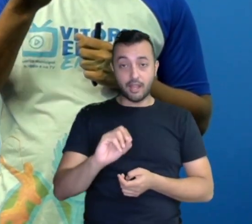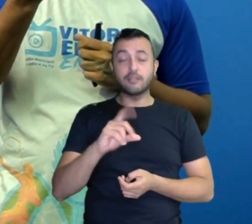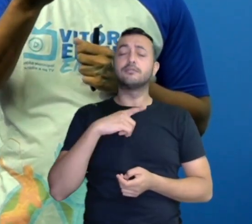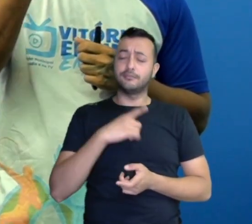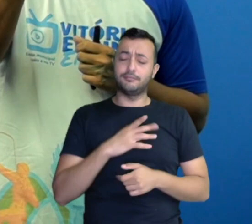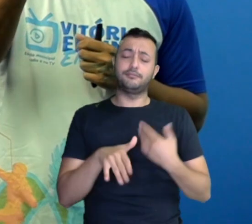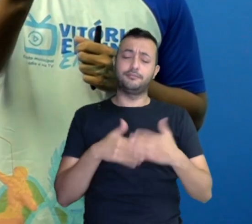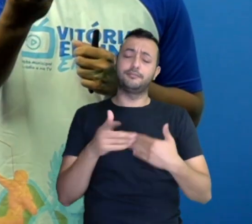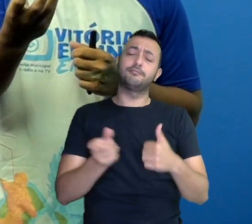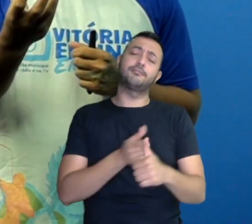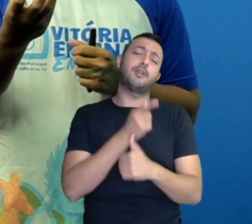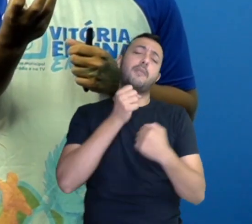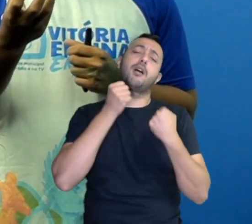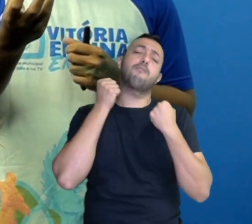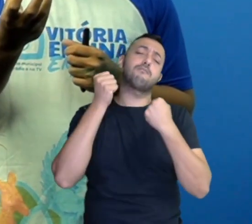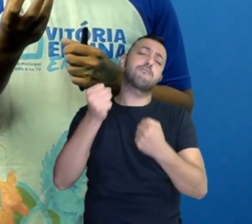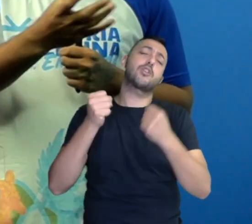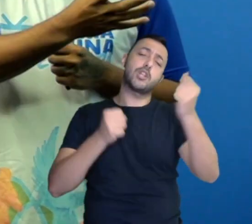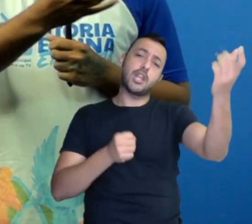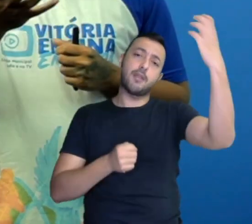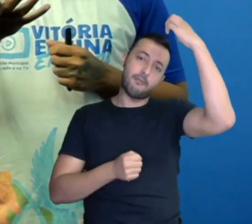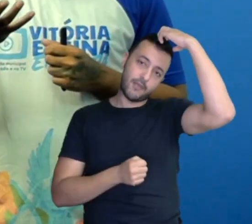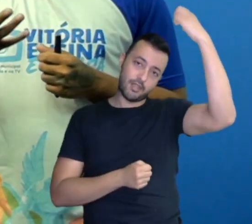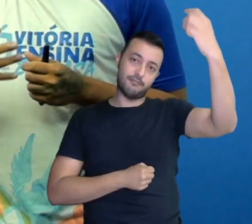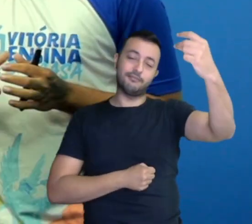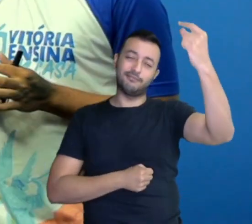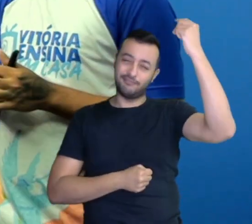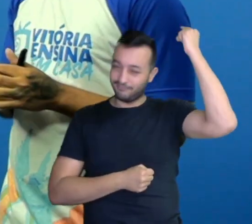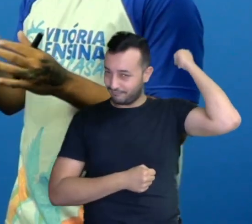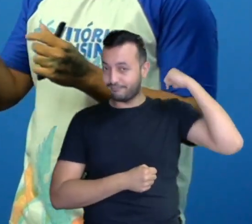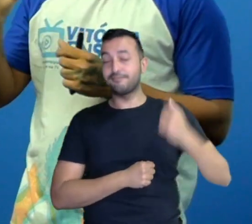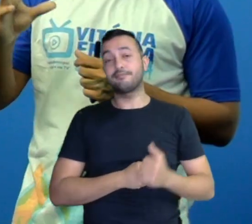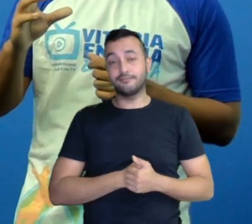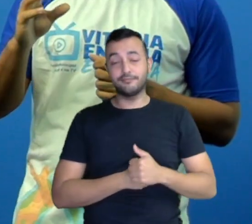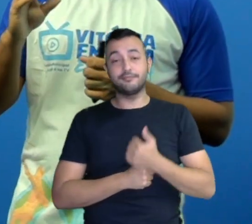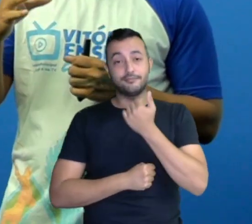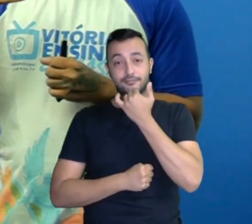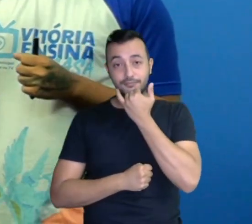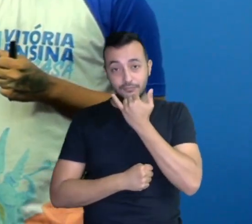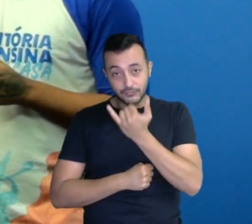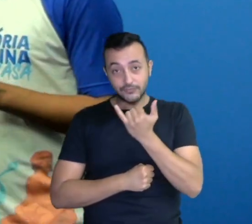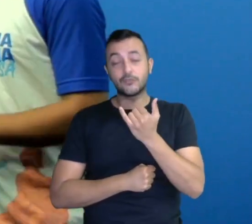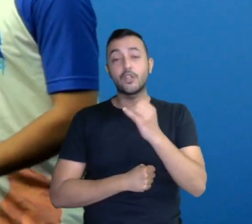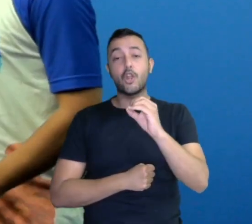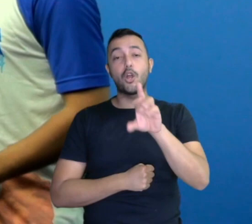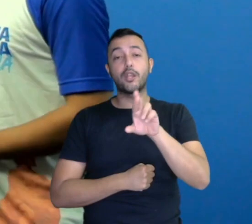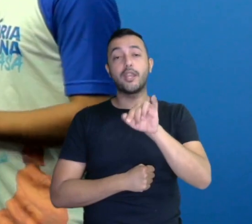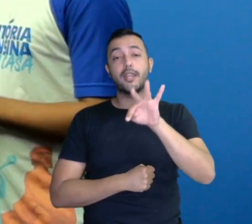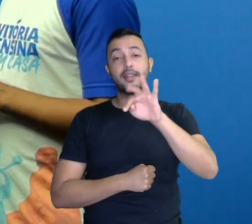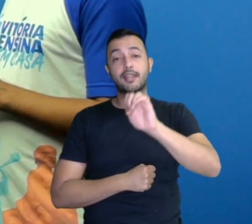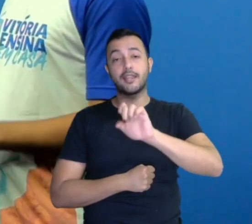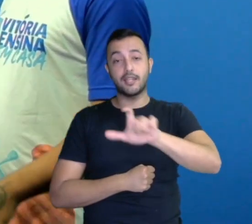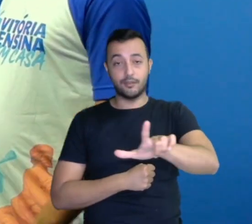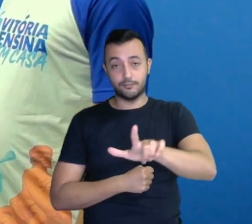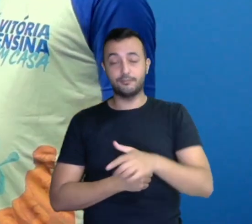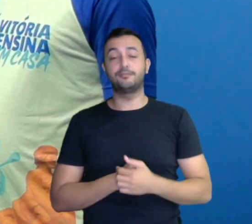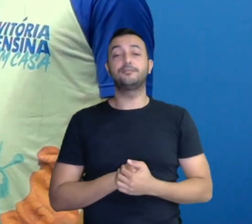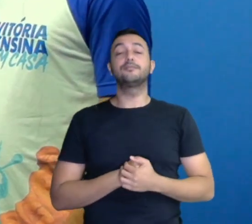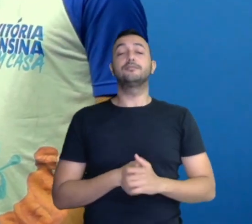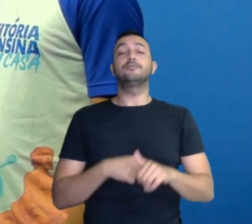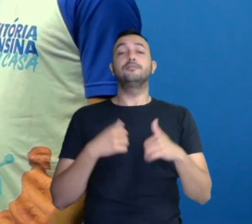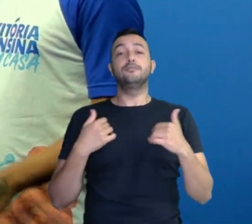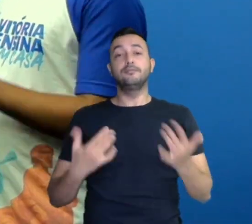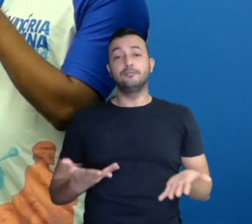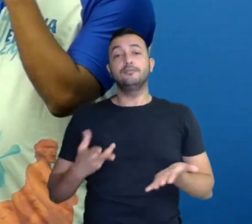desenvolver um dos primeiros impérios da história, né, ocidental, perdão, da história oriental.